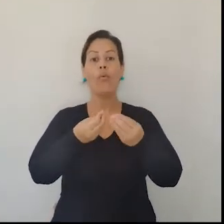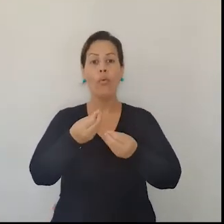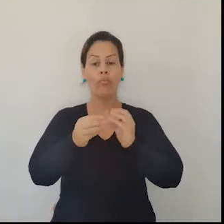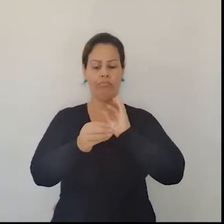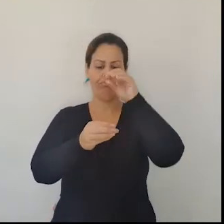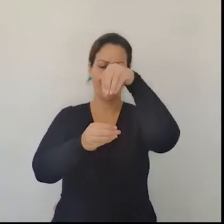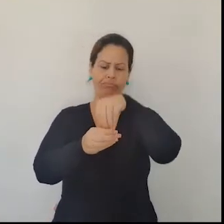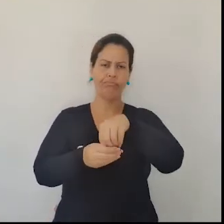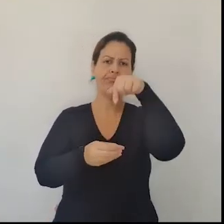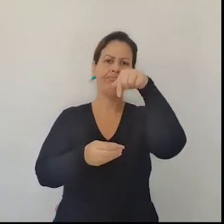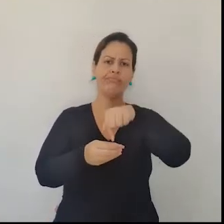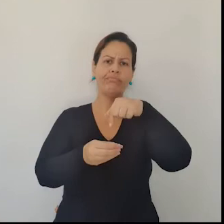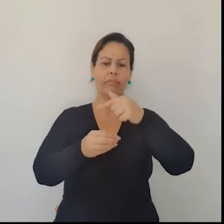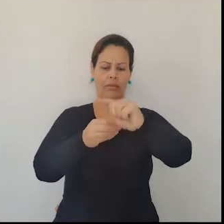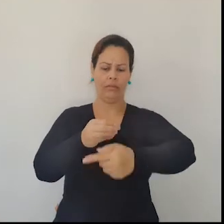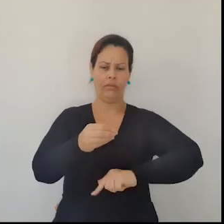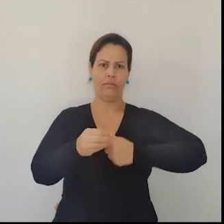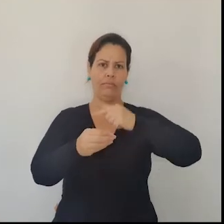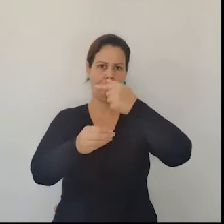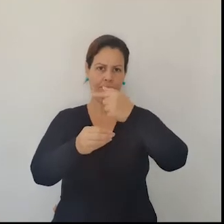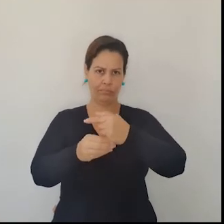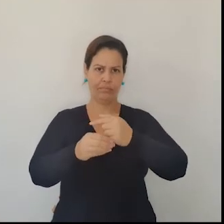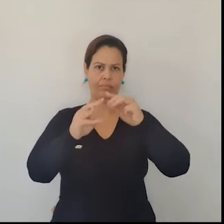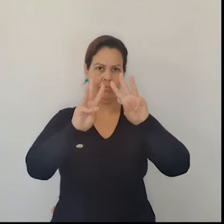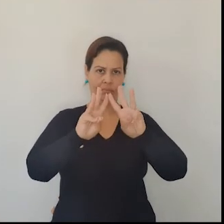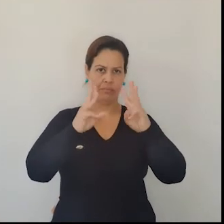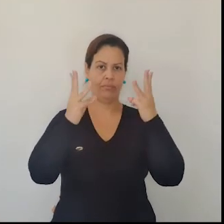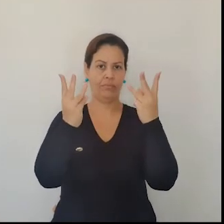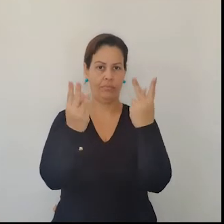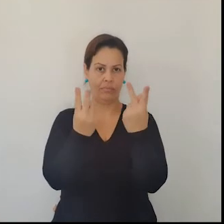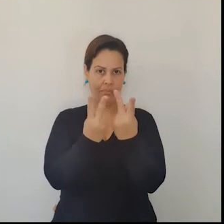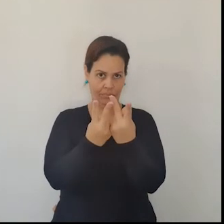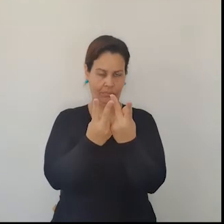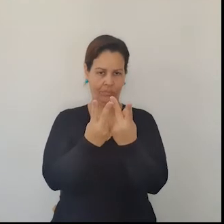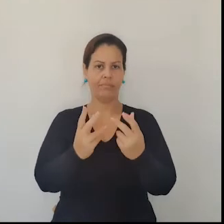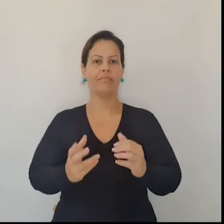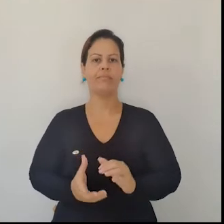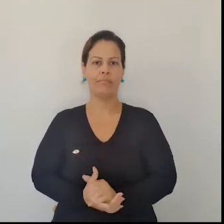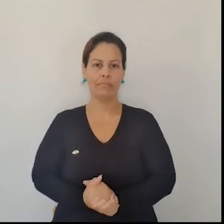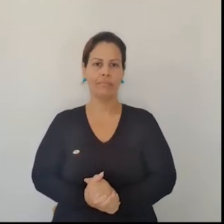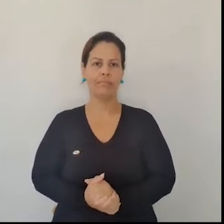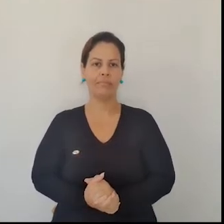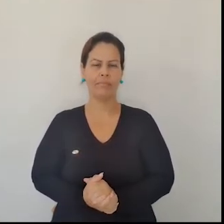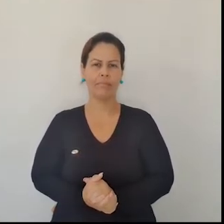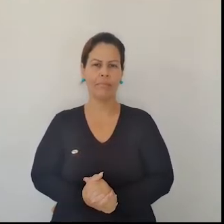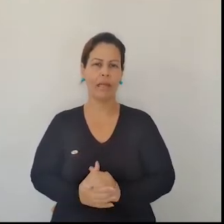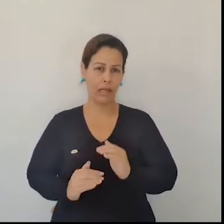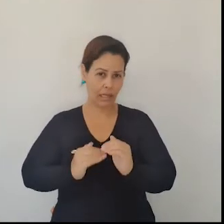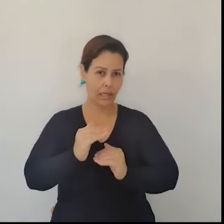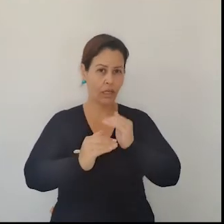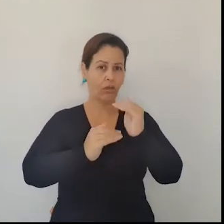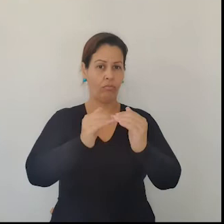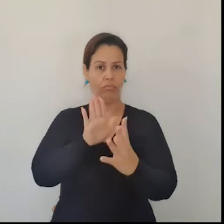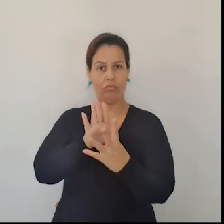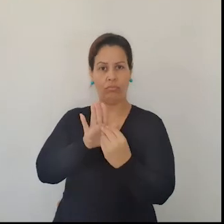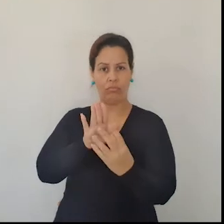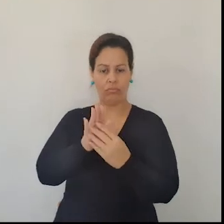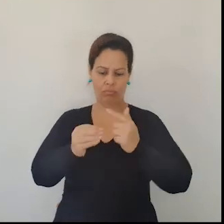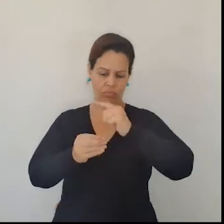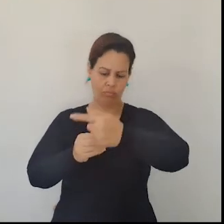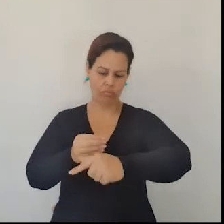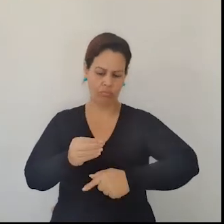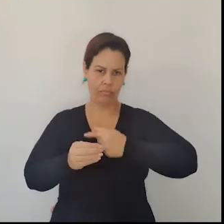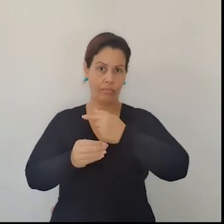que como que é constituída o estudo a estrutura da matéria. Então, a evolução do modelo